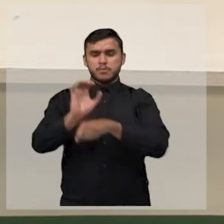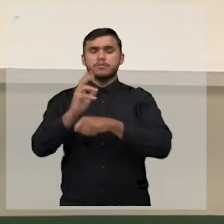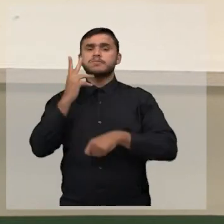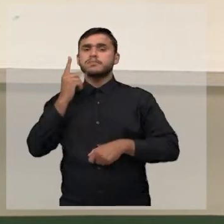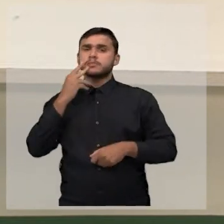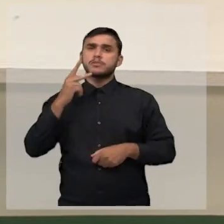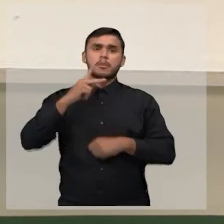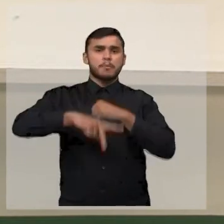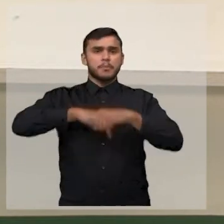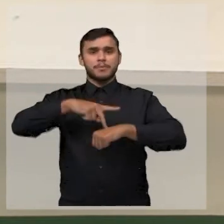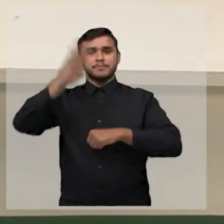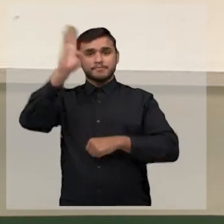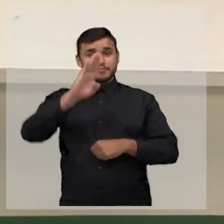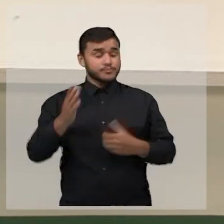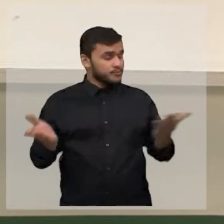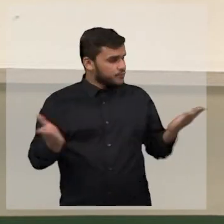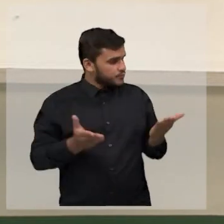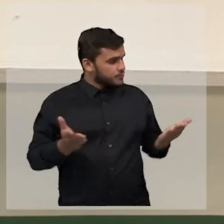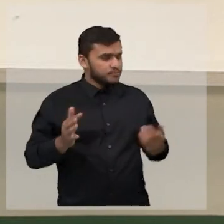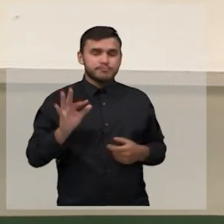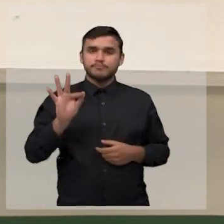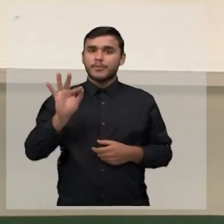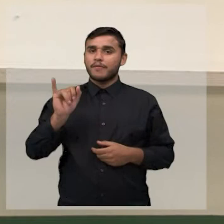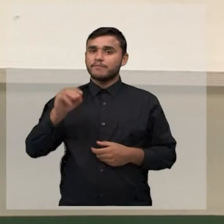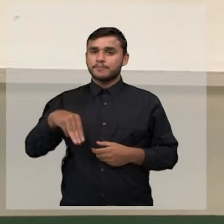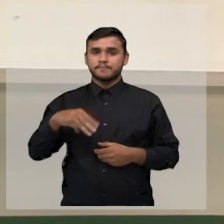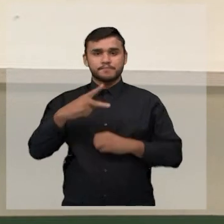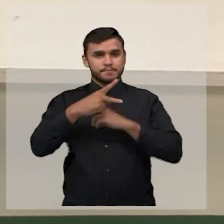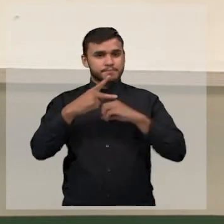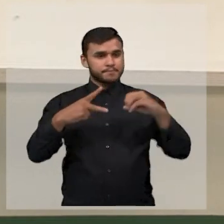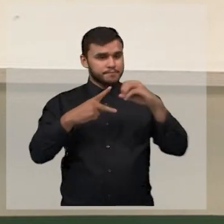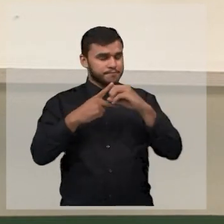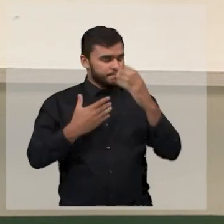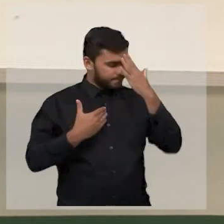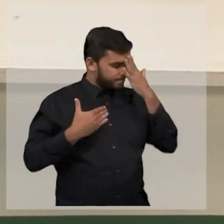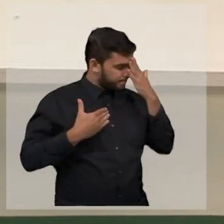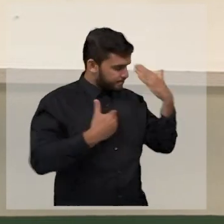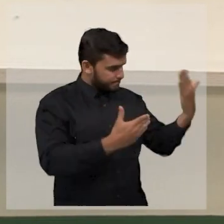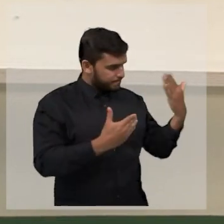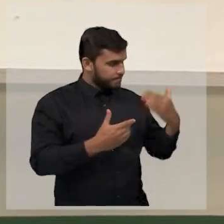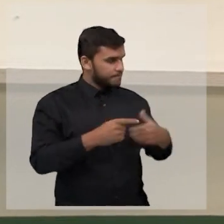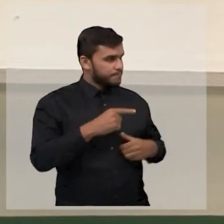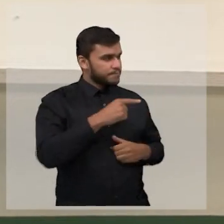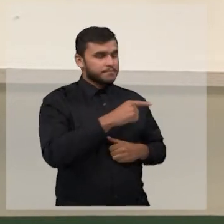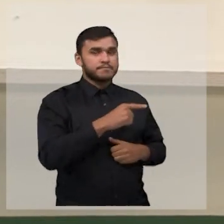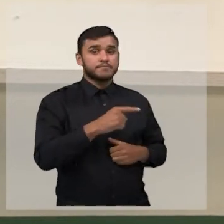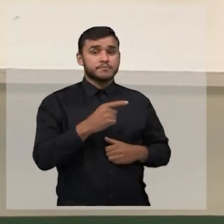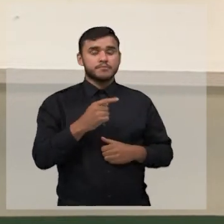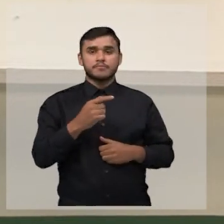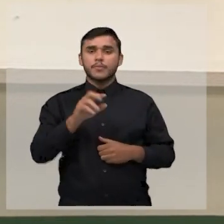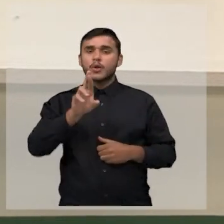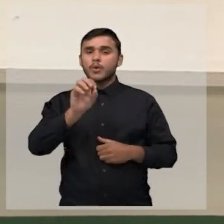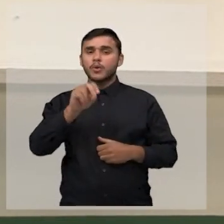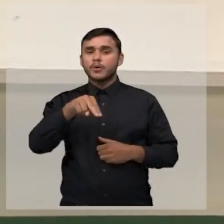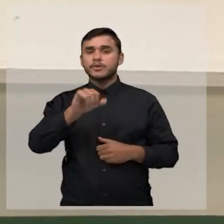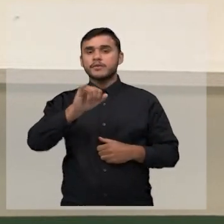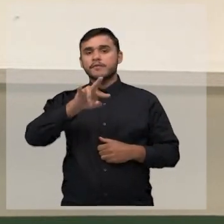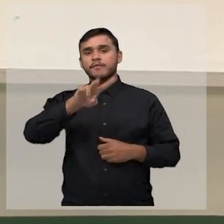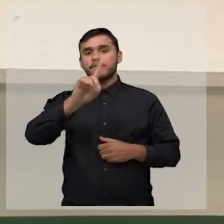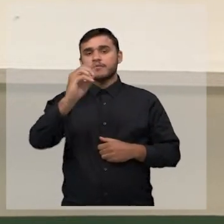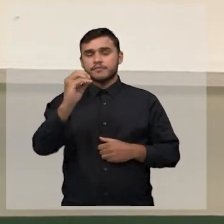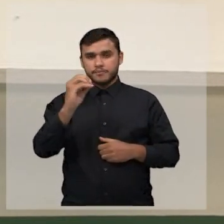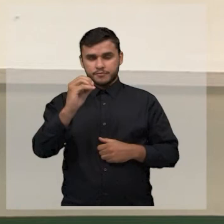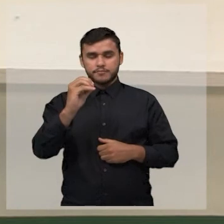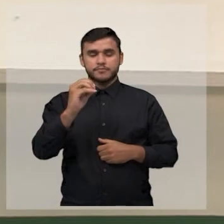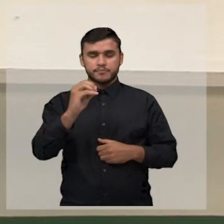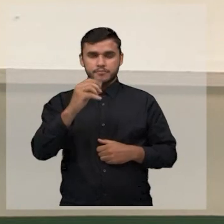Ceará e no país, a gente vai finalizando o programa Pela Ordem, agradecendo a participação inicialmente do vereador Ronivaldo Maia nos 2 primeiros